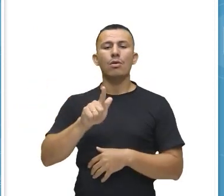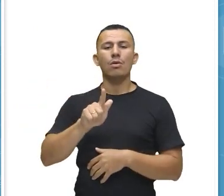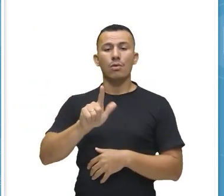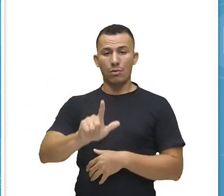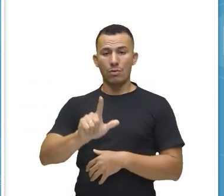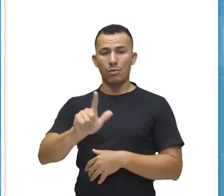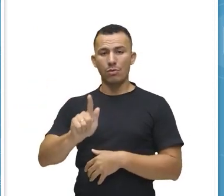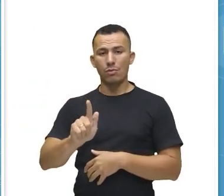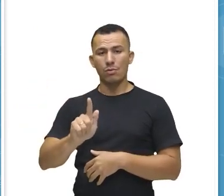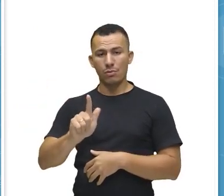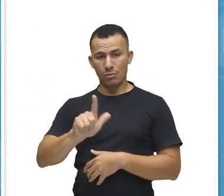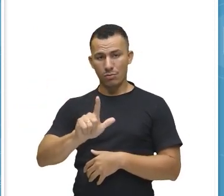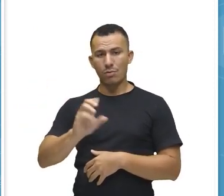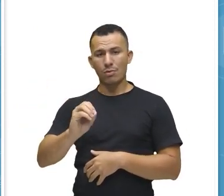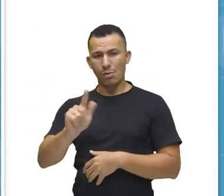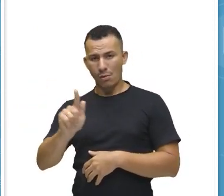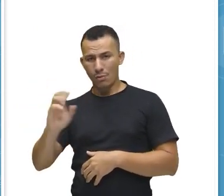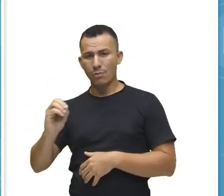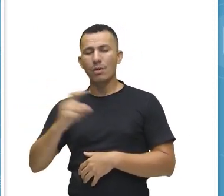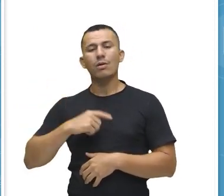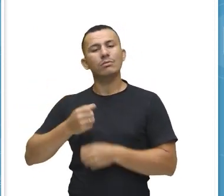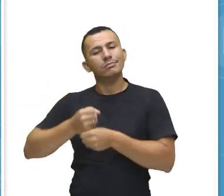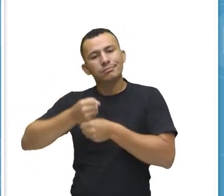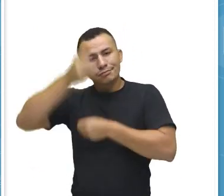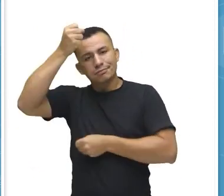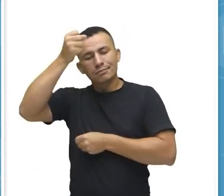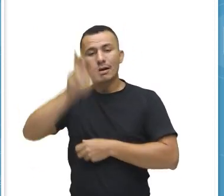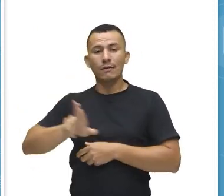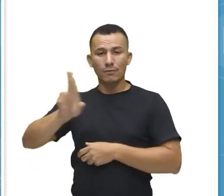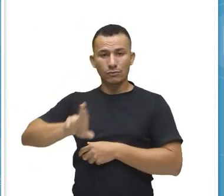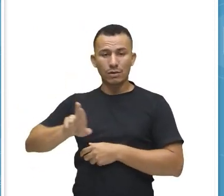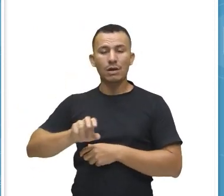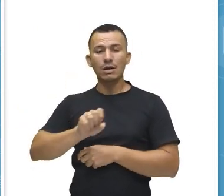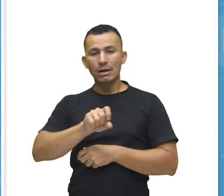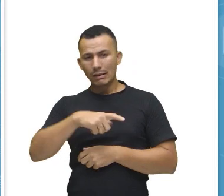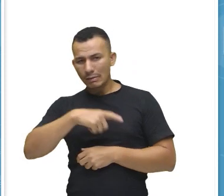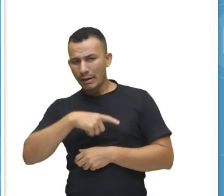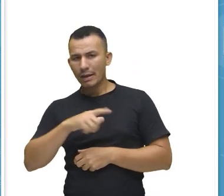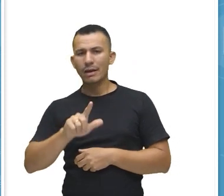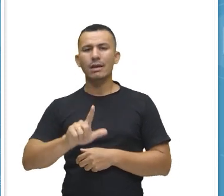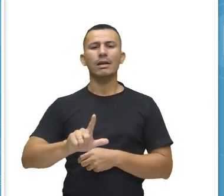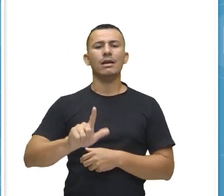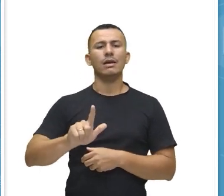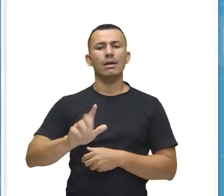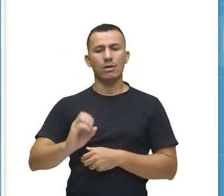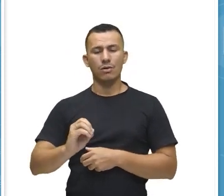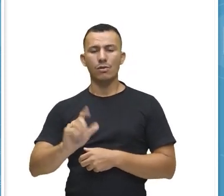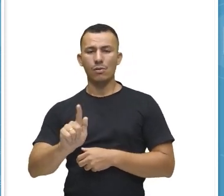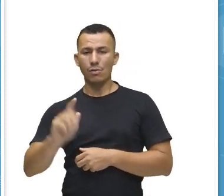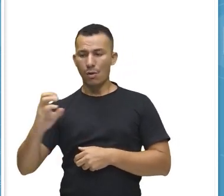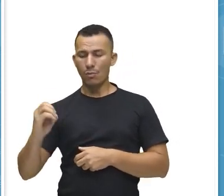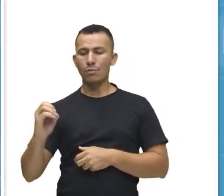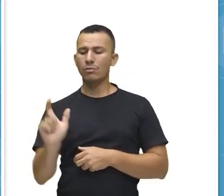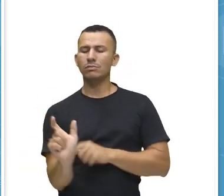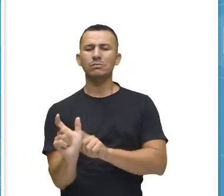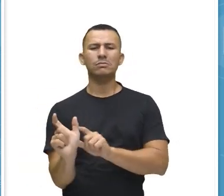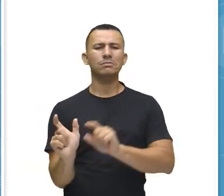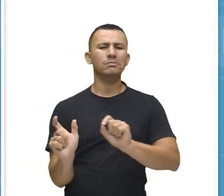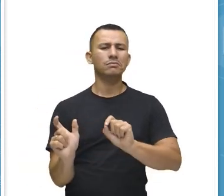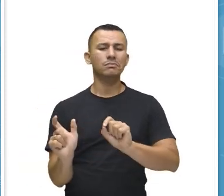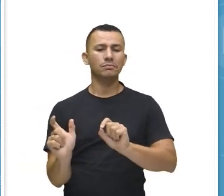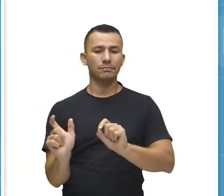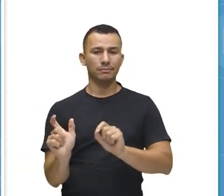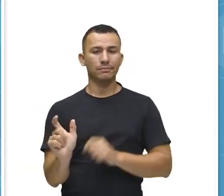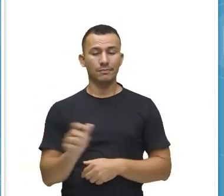logo levarei o guarda-chuva. Então, se você está usando o logo, né? Se você usar o logo, o que vai acontecer aqui?